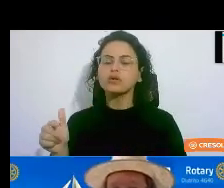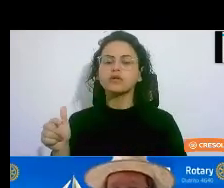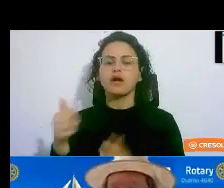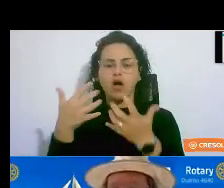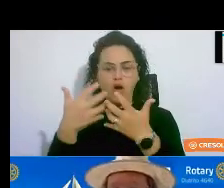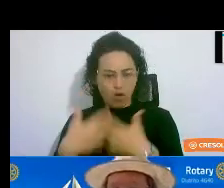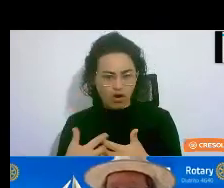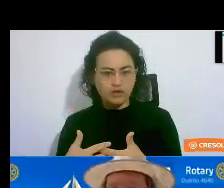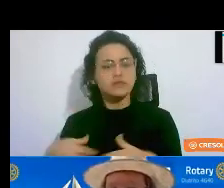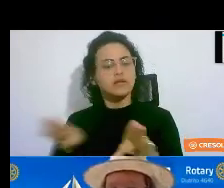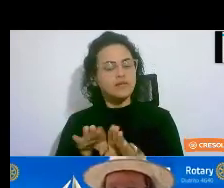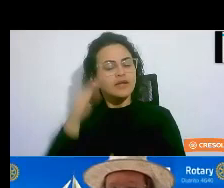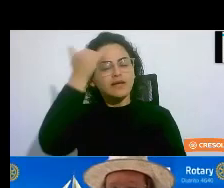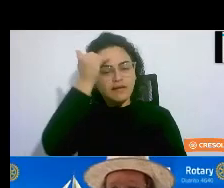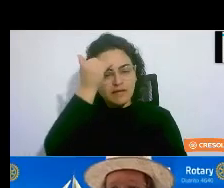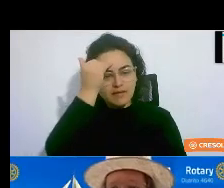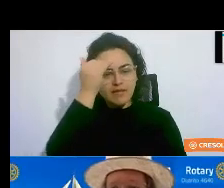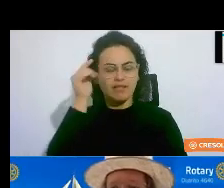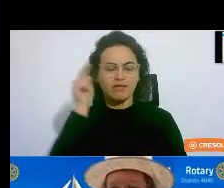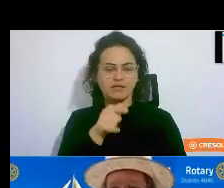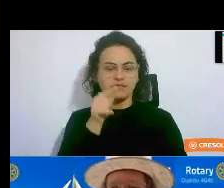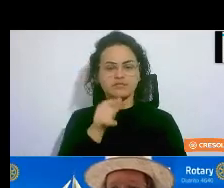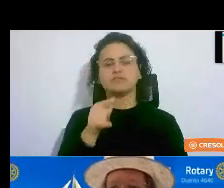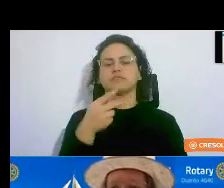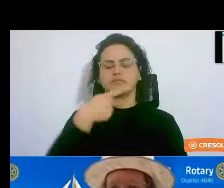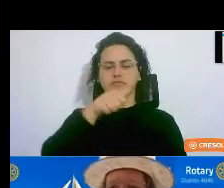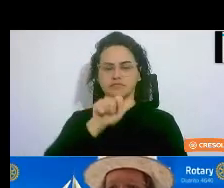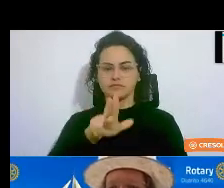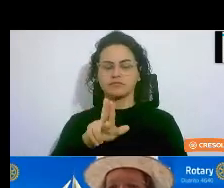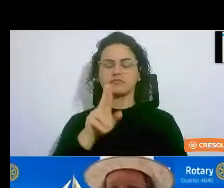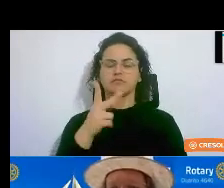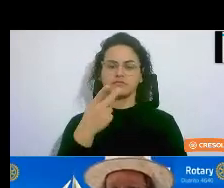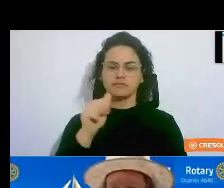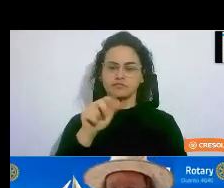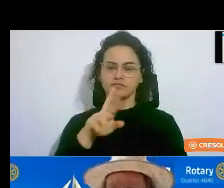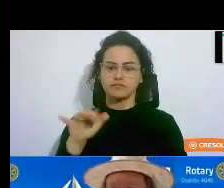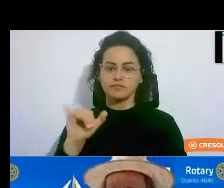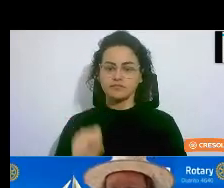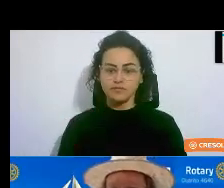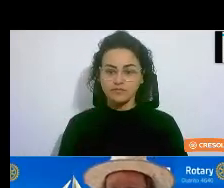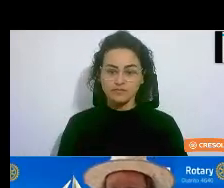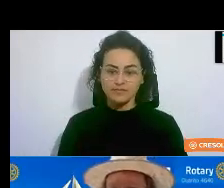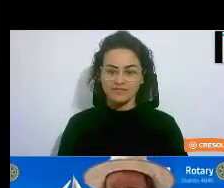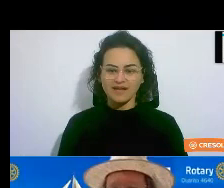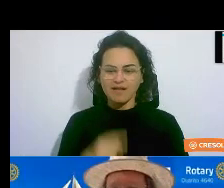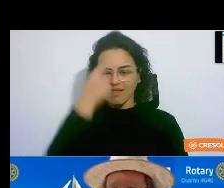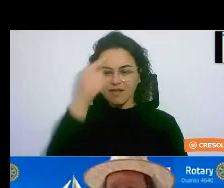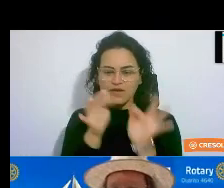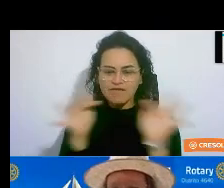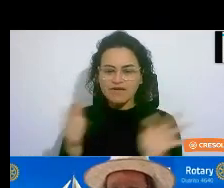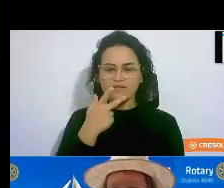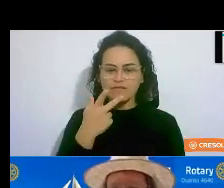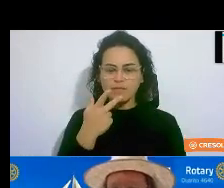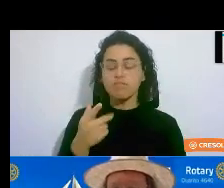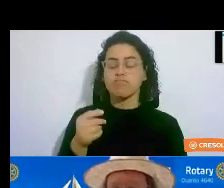Harris. Lembra da fala do Maurício quando ele diz que você não pode amar aquilo que você não conhece? Né? Então, quando você